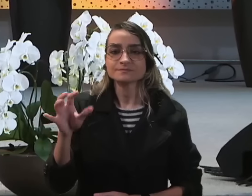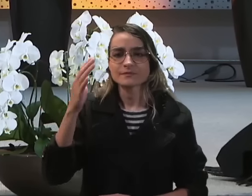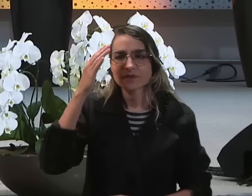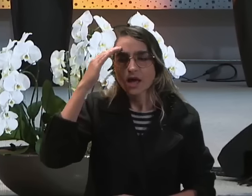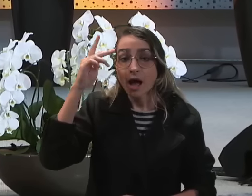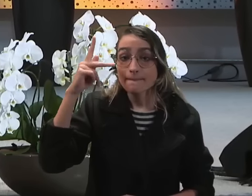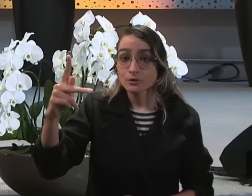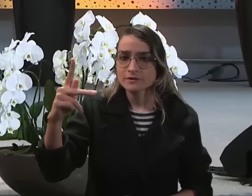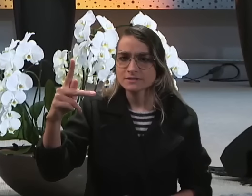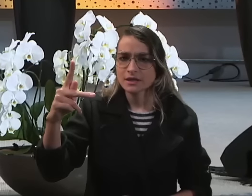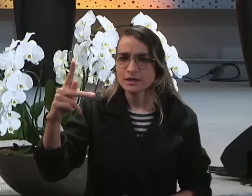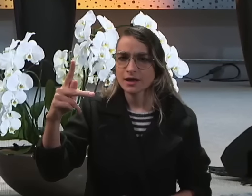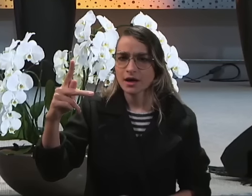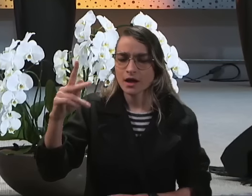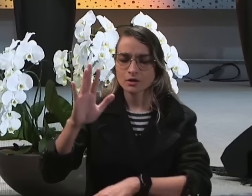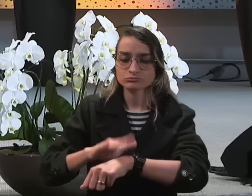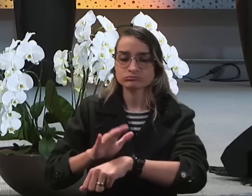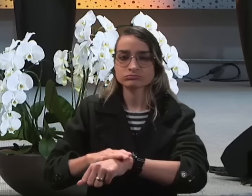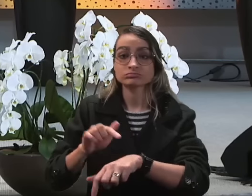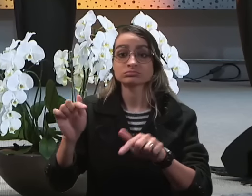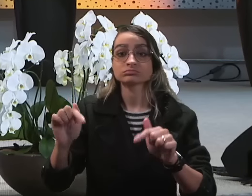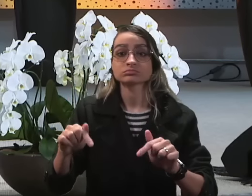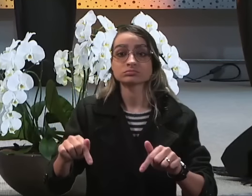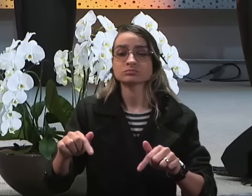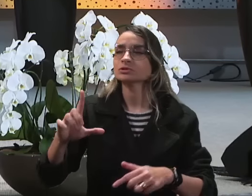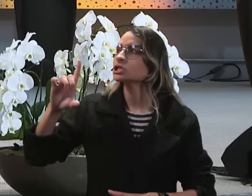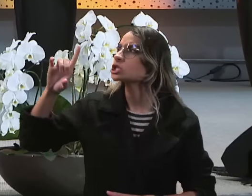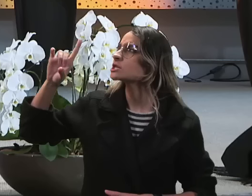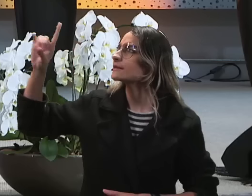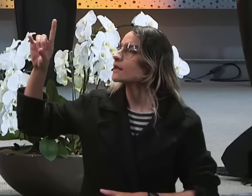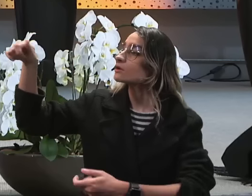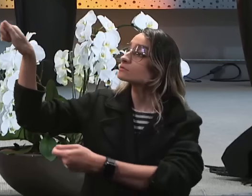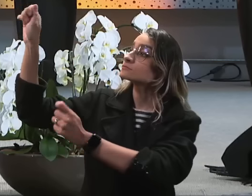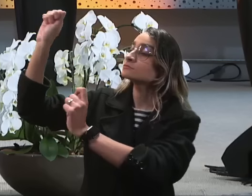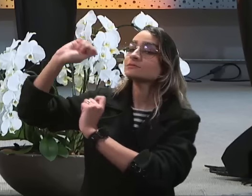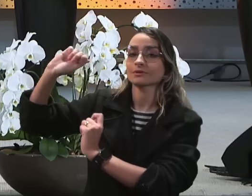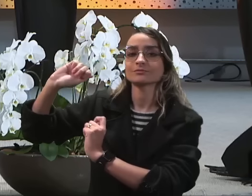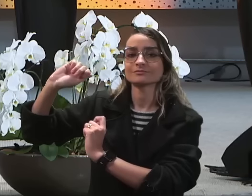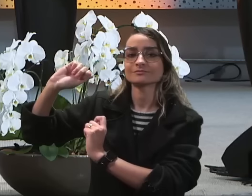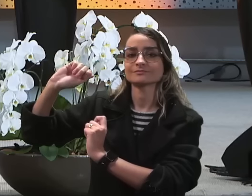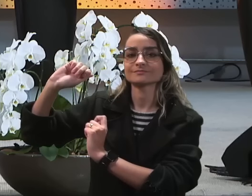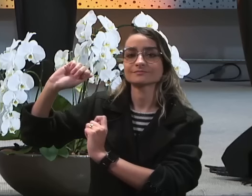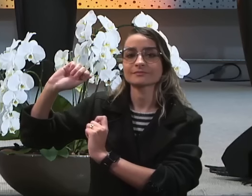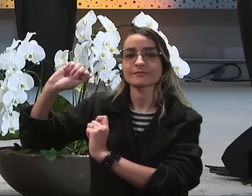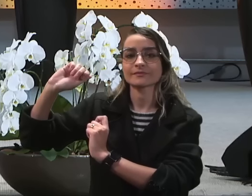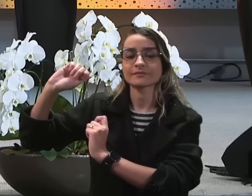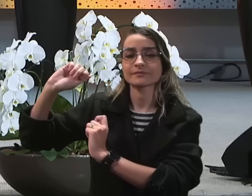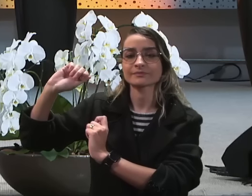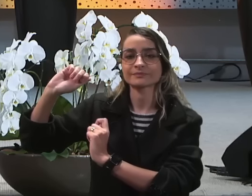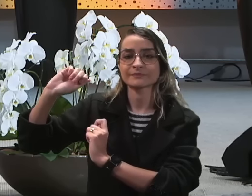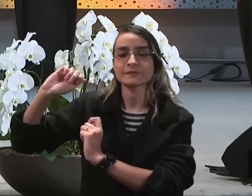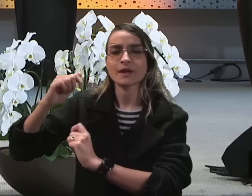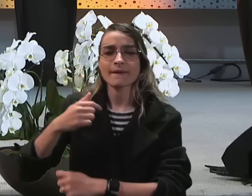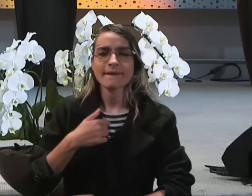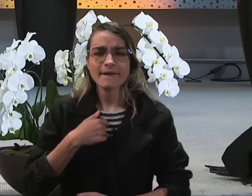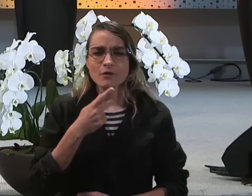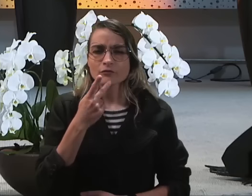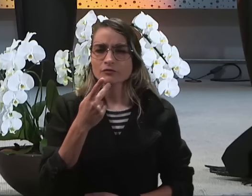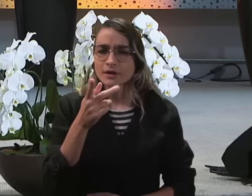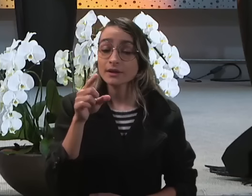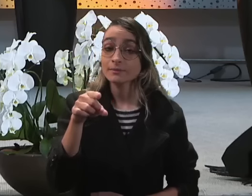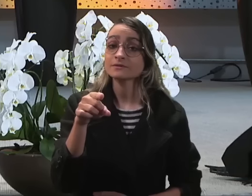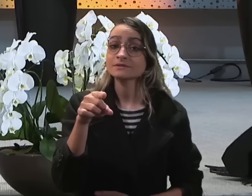deixou nós não vamos abrir a Bíblia agora mas eu vou mencionar para vocês se você quiser conhecer